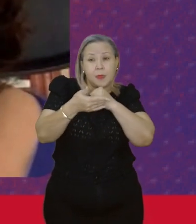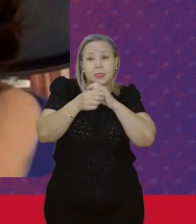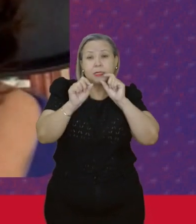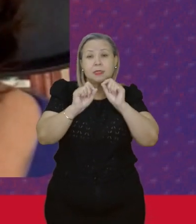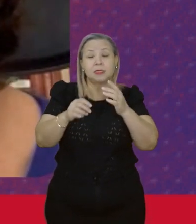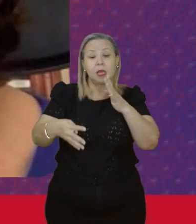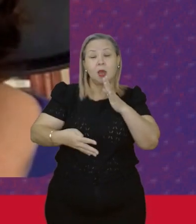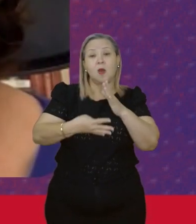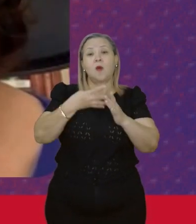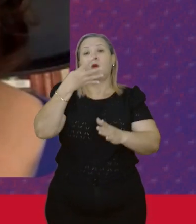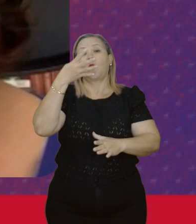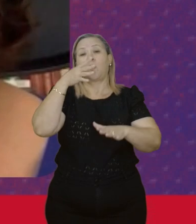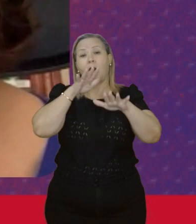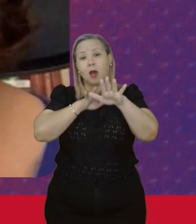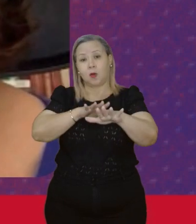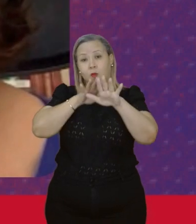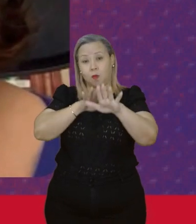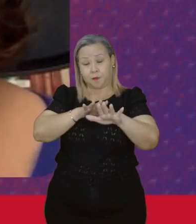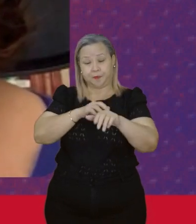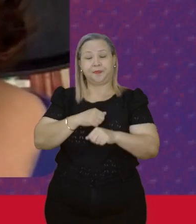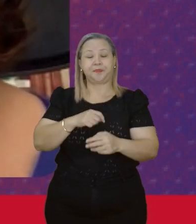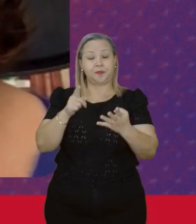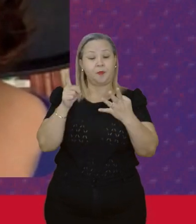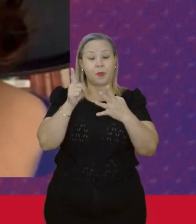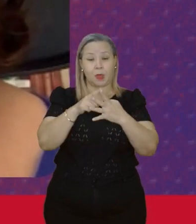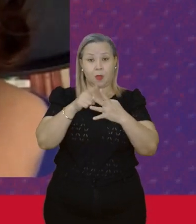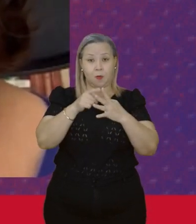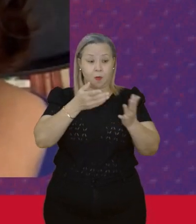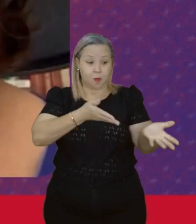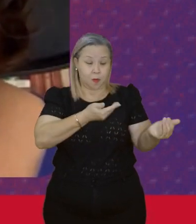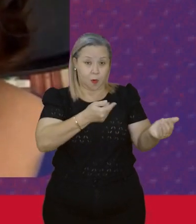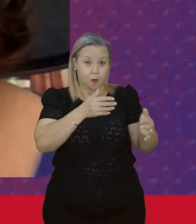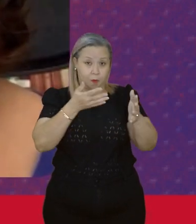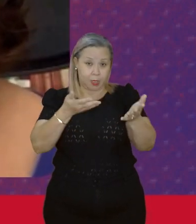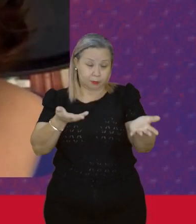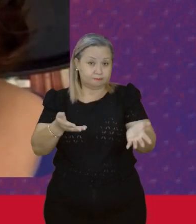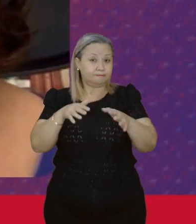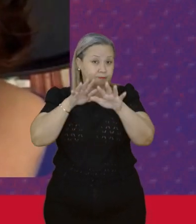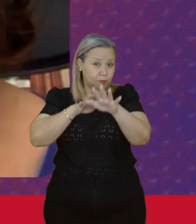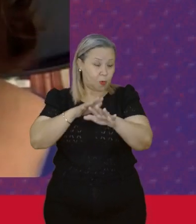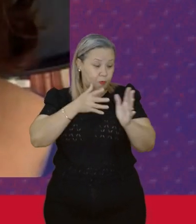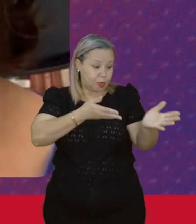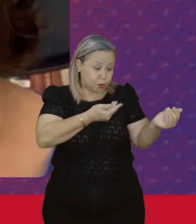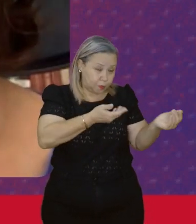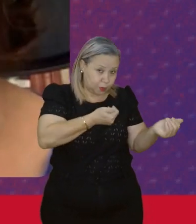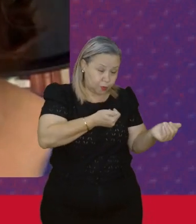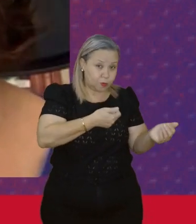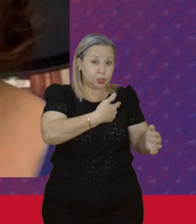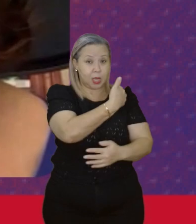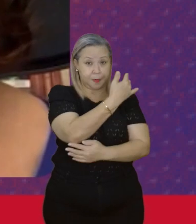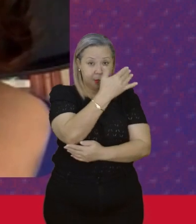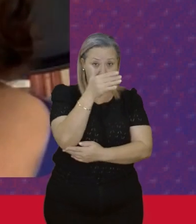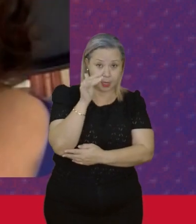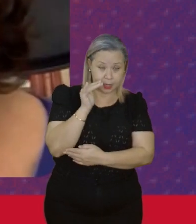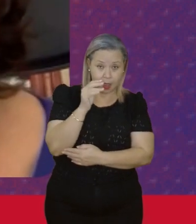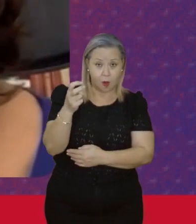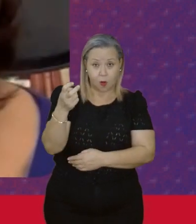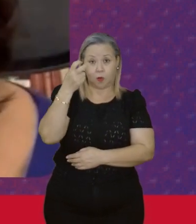4 movimentos. O movimento de juventude, os movimentos culturais, os movimentos ambientais